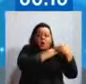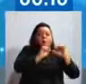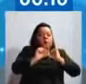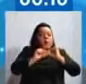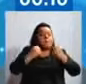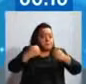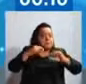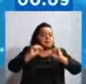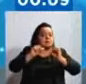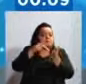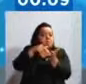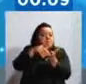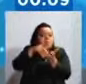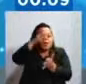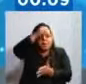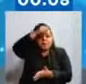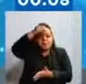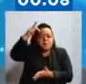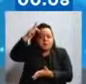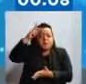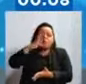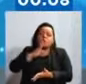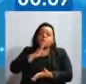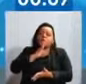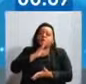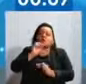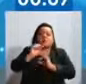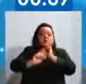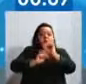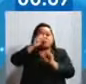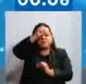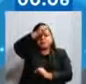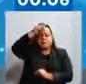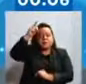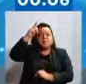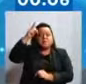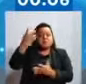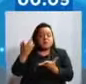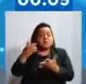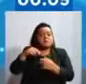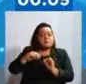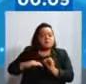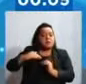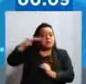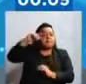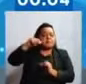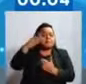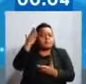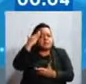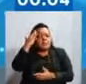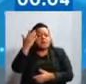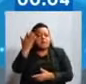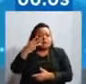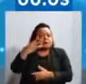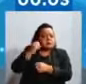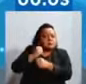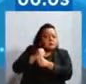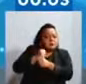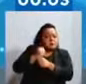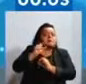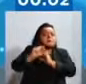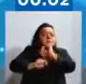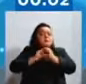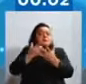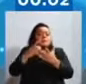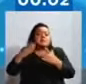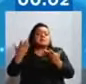Precisa realmente um prefeito que conheça a periferia. Eu sou criado no bairro Caladinha durante 30 anos. Eu sei que você passa. Cidade Novo, Cidade Novo, boa